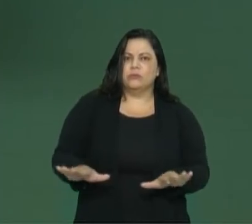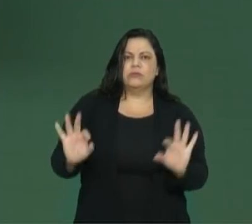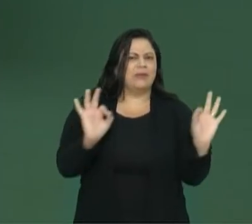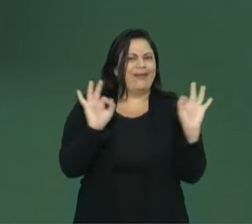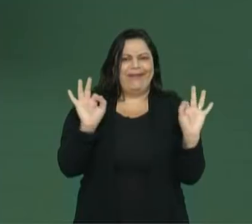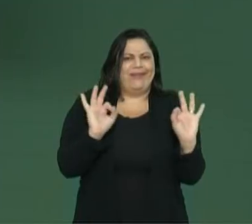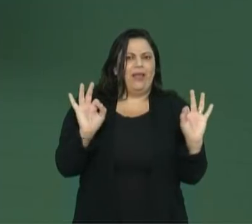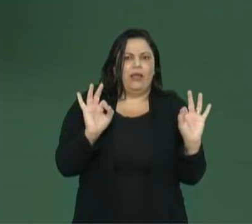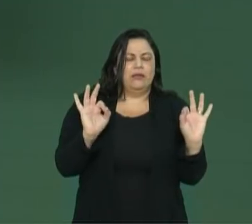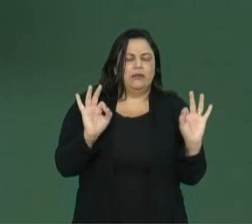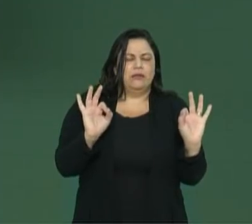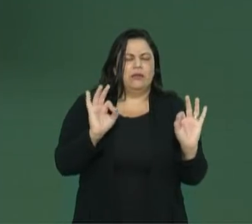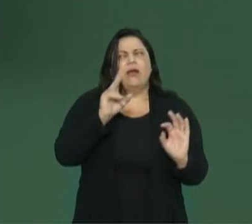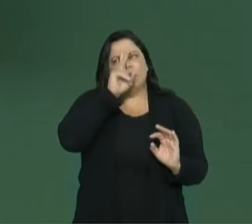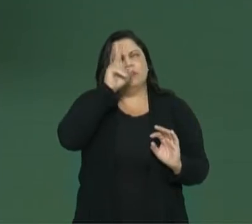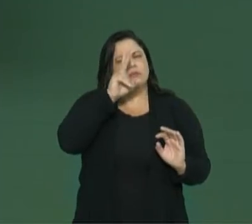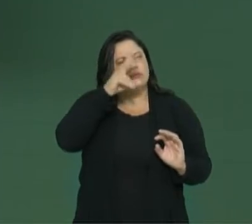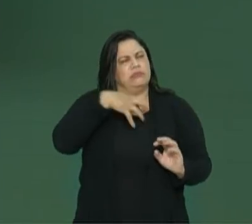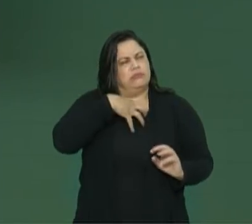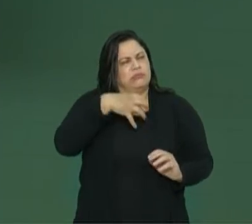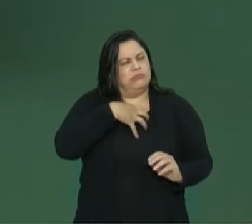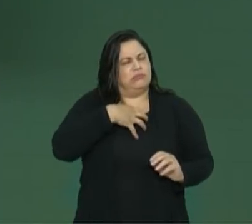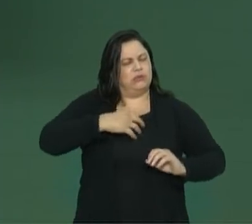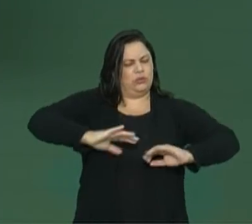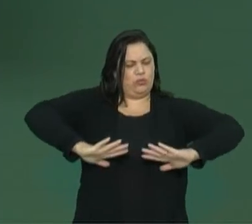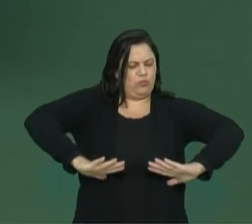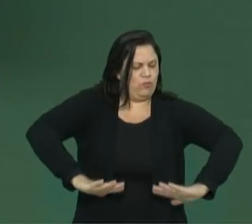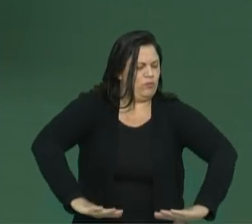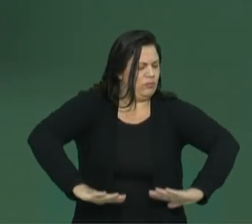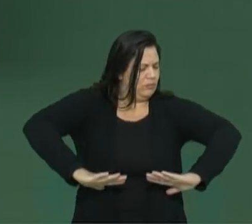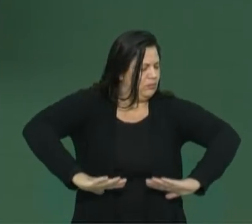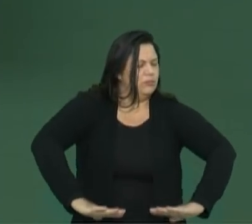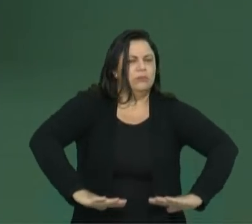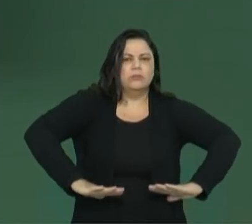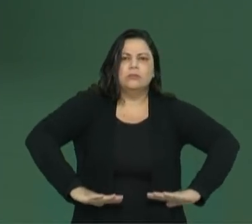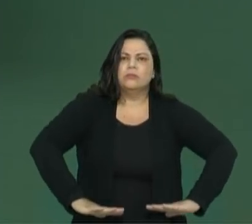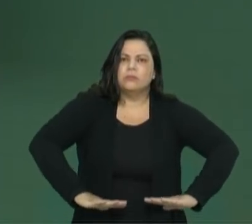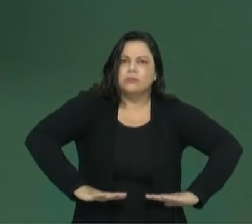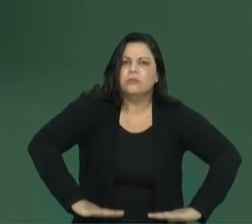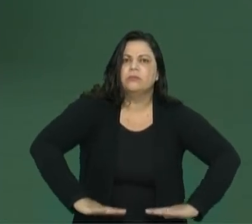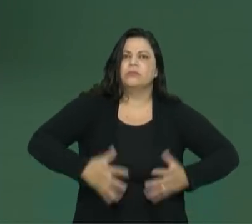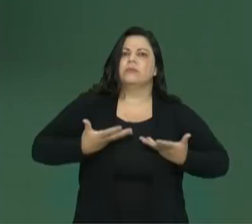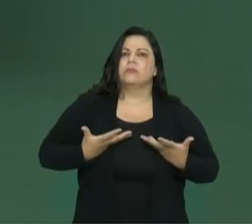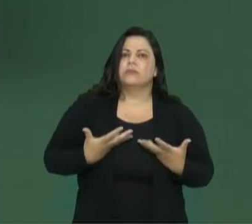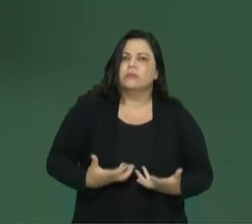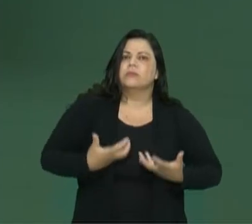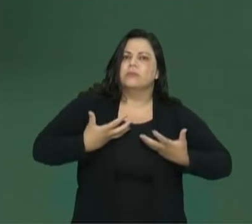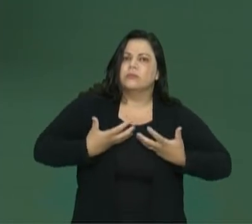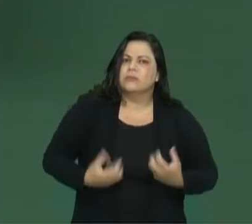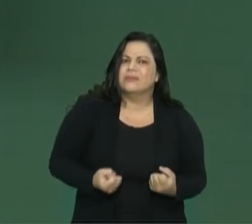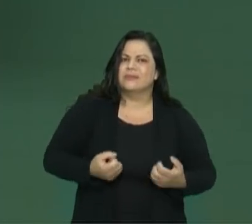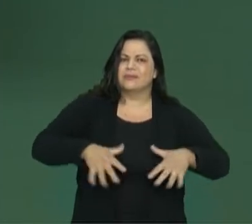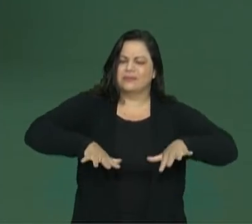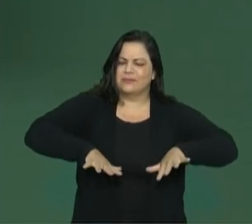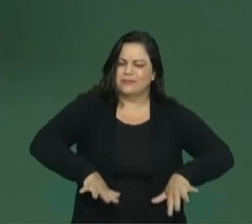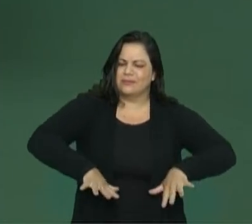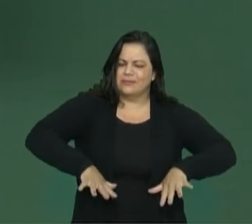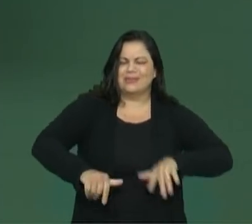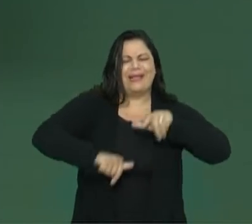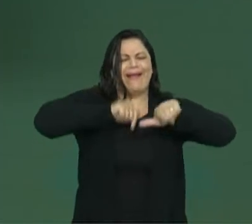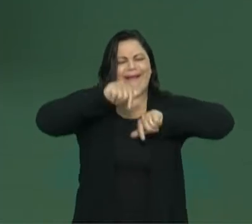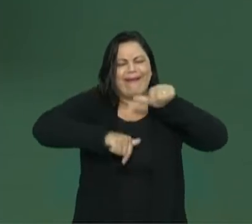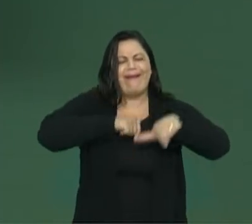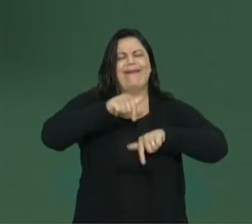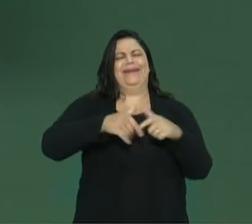professor, mas eu fiz força, eu senti meus músculos, né? Eu senti um cansaço, né? Eu fiquei cansado porque eu trabalhei, né? Aquela coisa